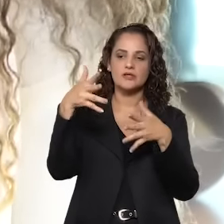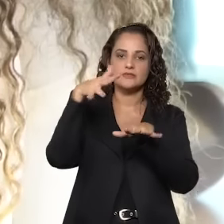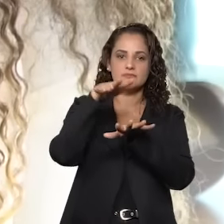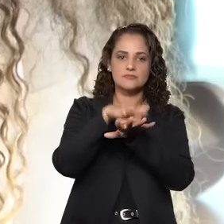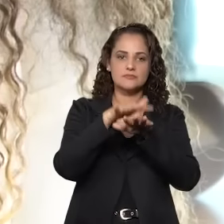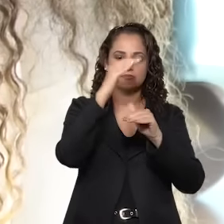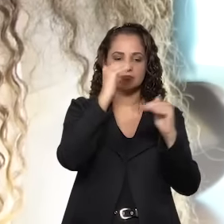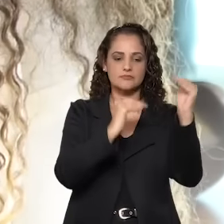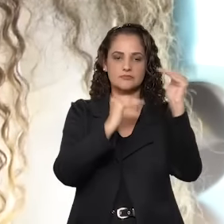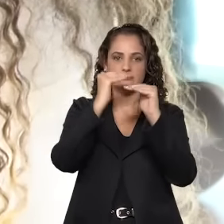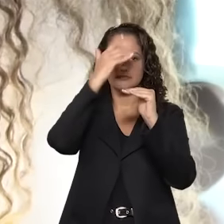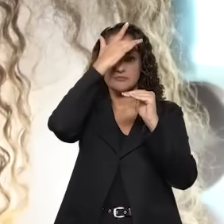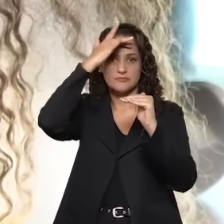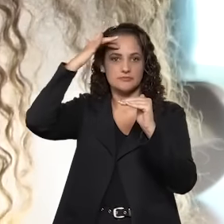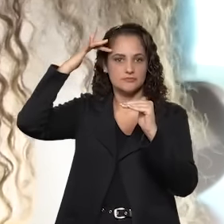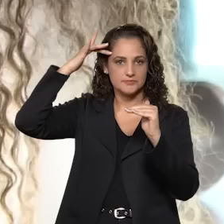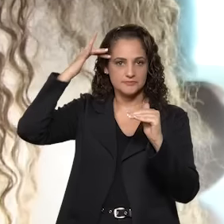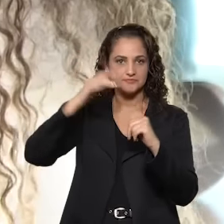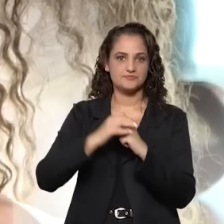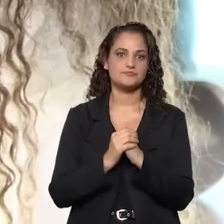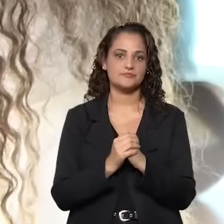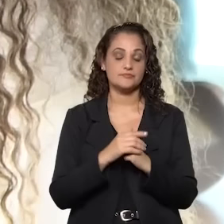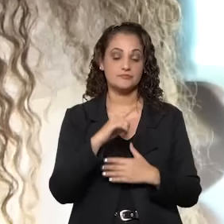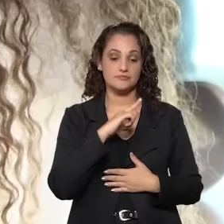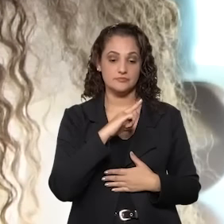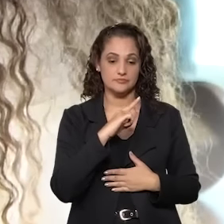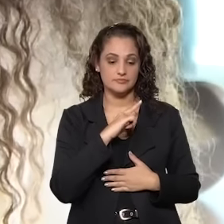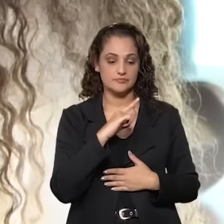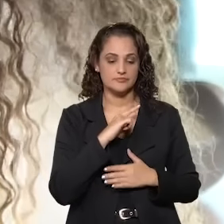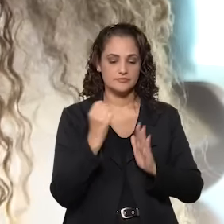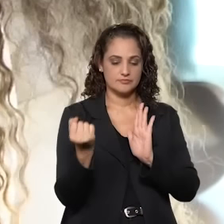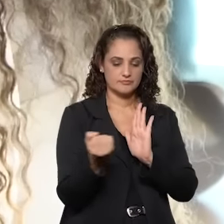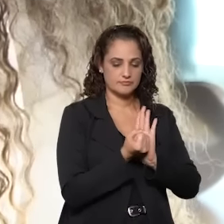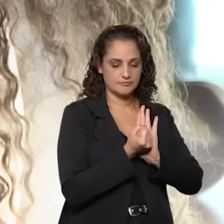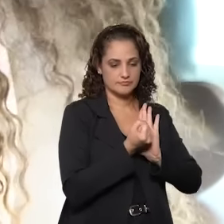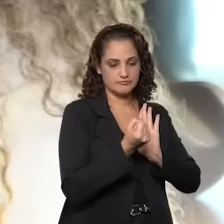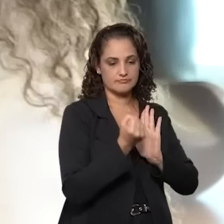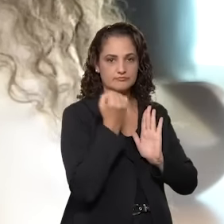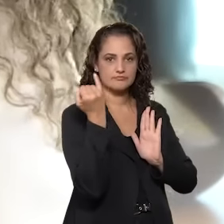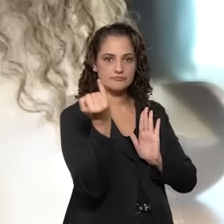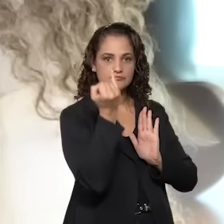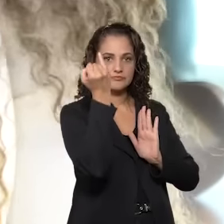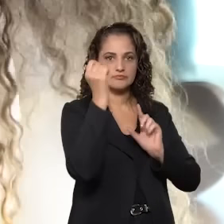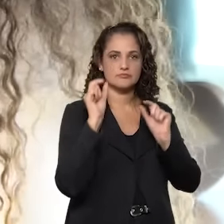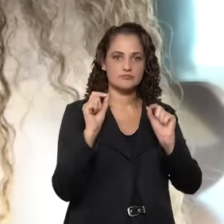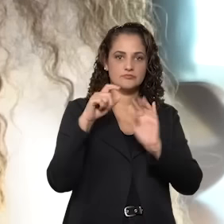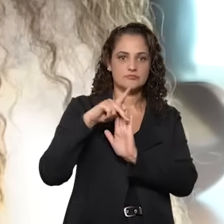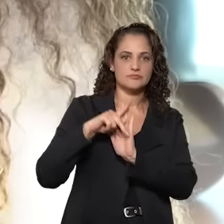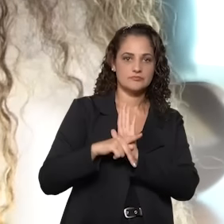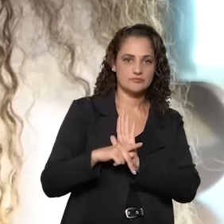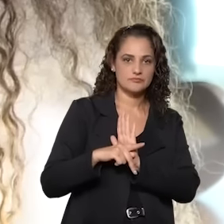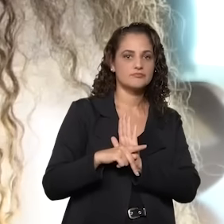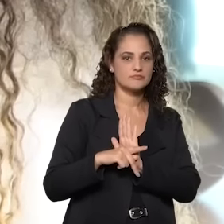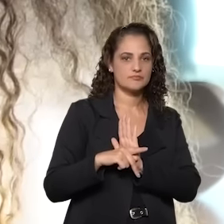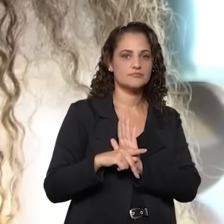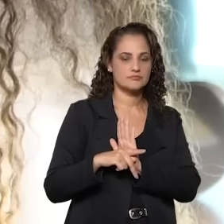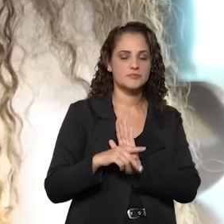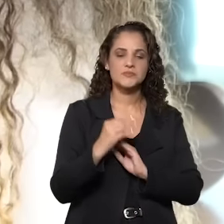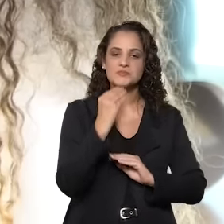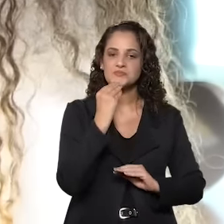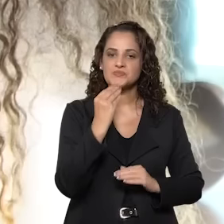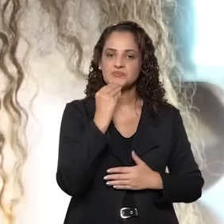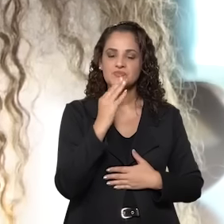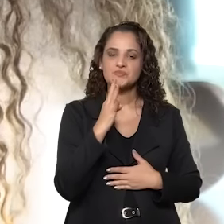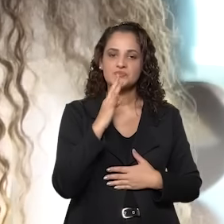eh e e e teve um Marco né um divisor de águas muito importante que foi um projeto que toquei que tive a oportunidade de conhecer já aqui na